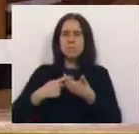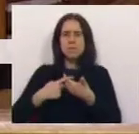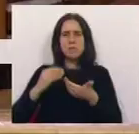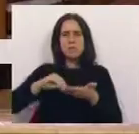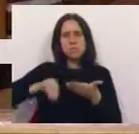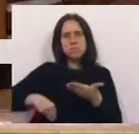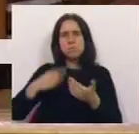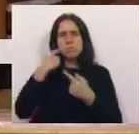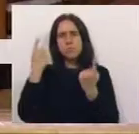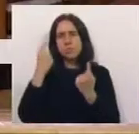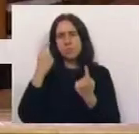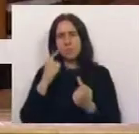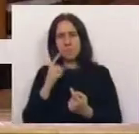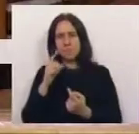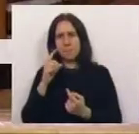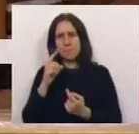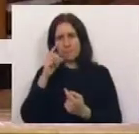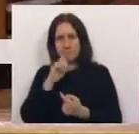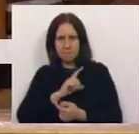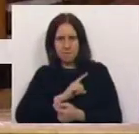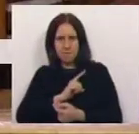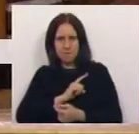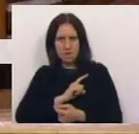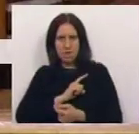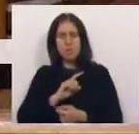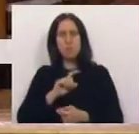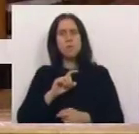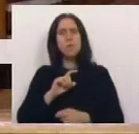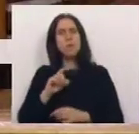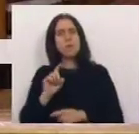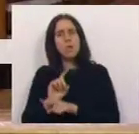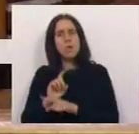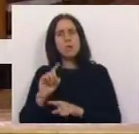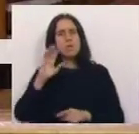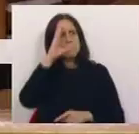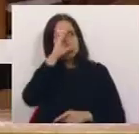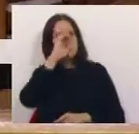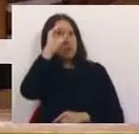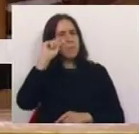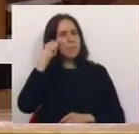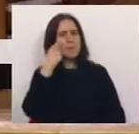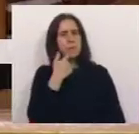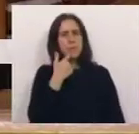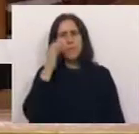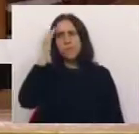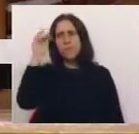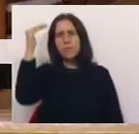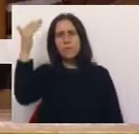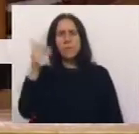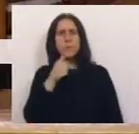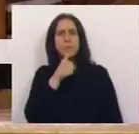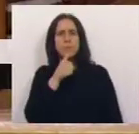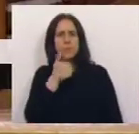que se têm traduzido num enorme calvário de prejuízos para o Estado, com uma fatura pesada para o futuro e que se traduz na